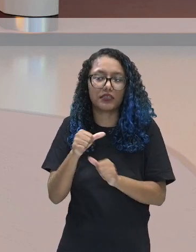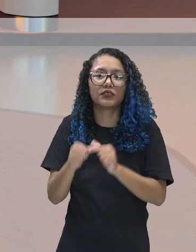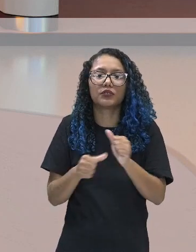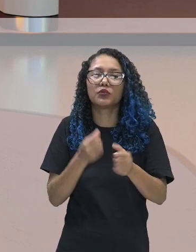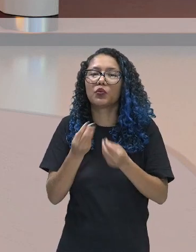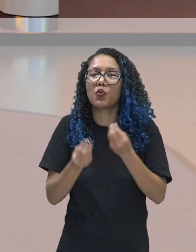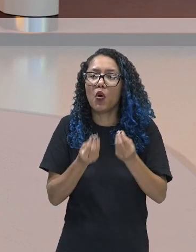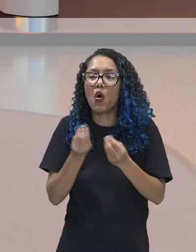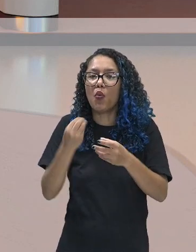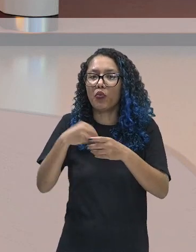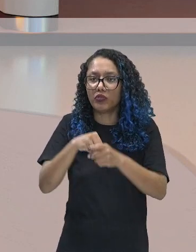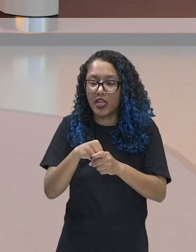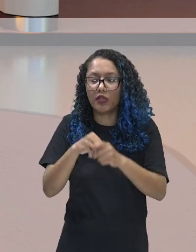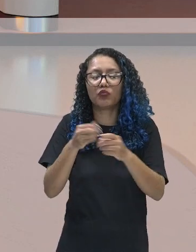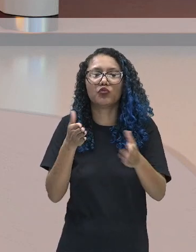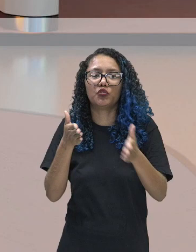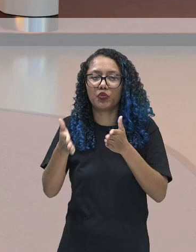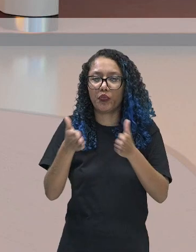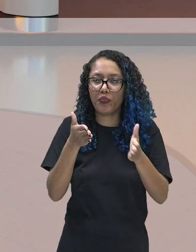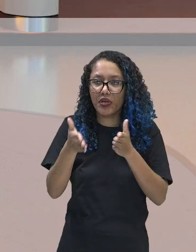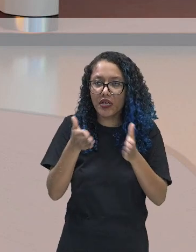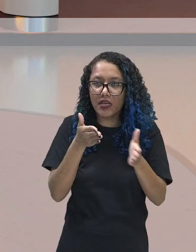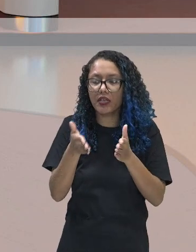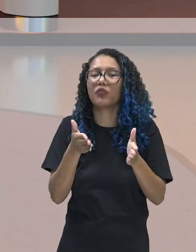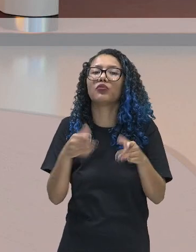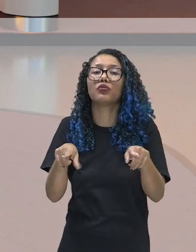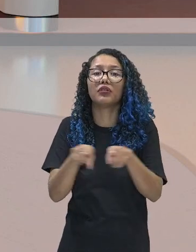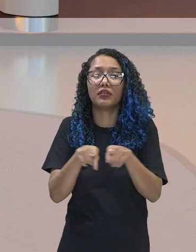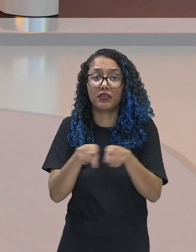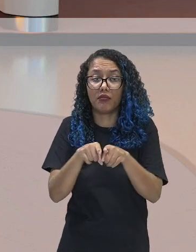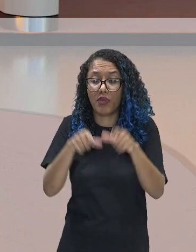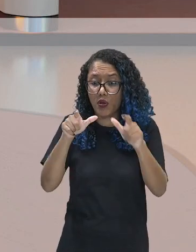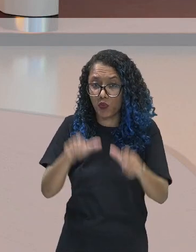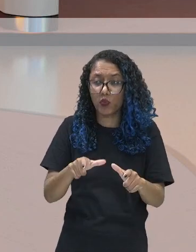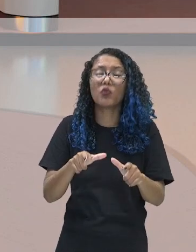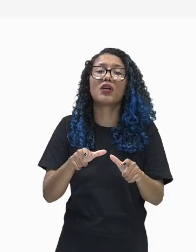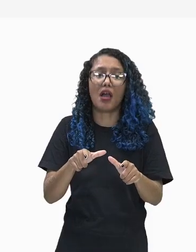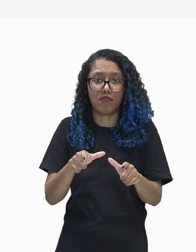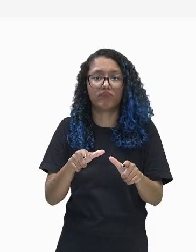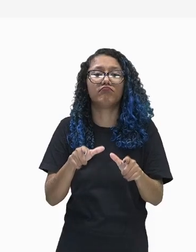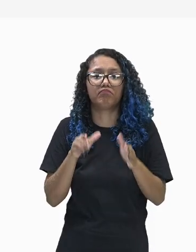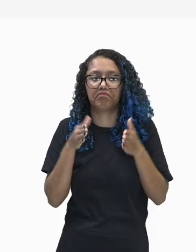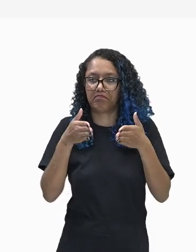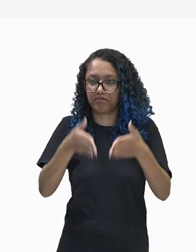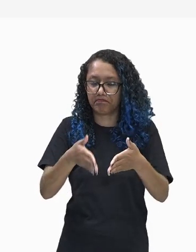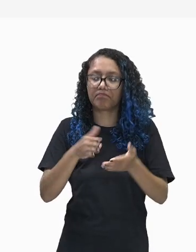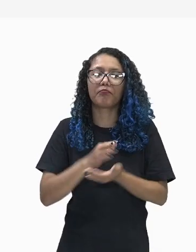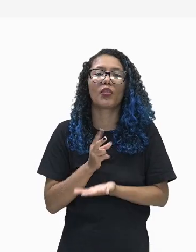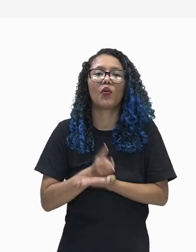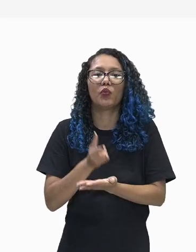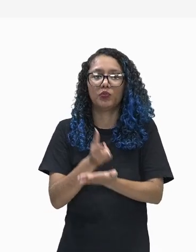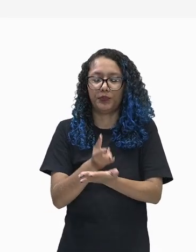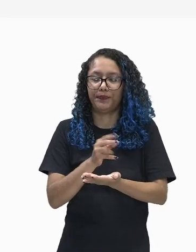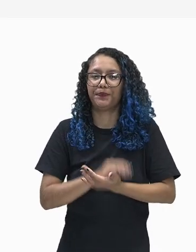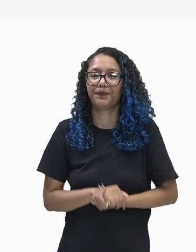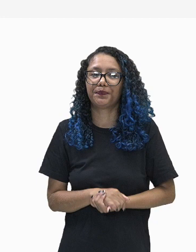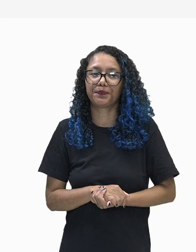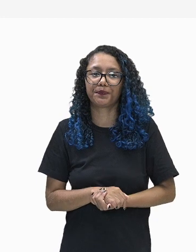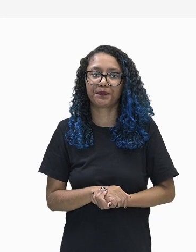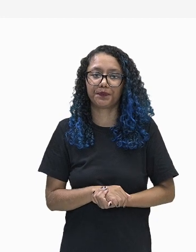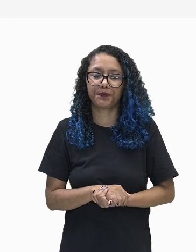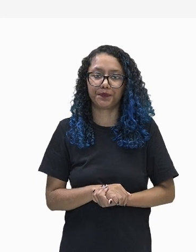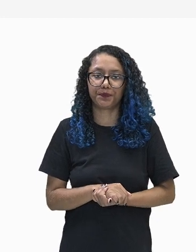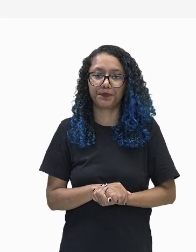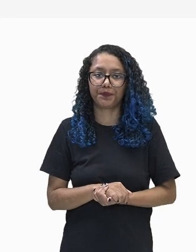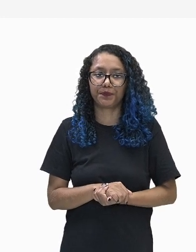de um espaço específico e de uma temporalidade específica. Vamos seguir com o texto. Vamos lá, gente. E